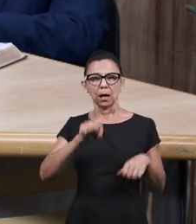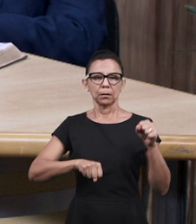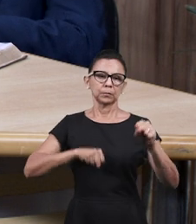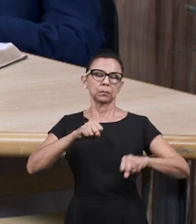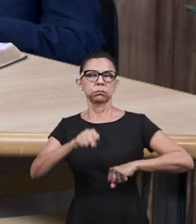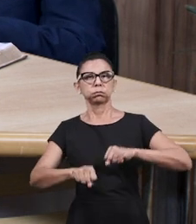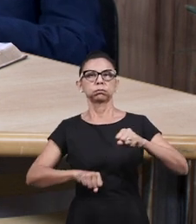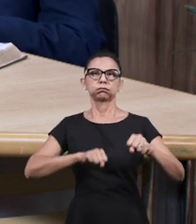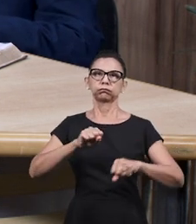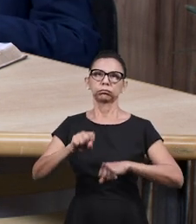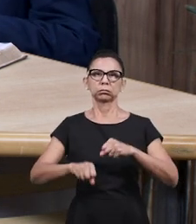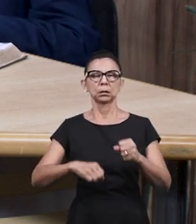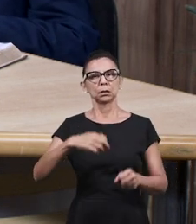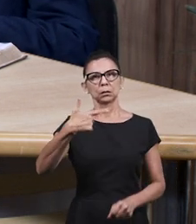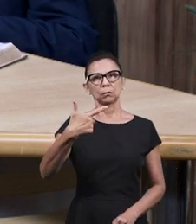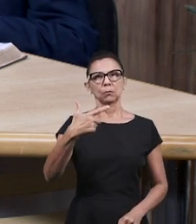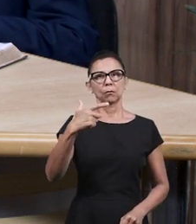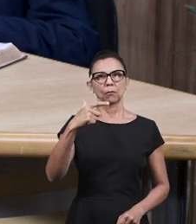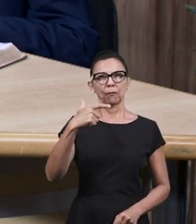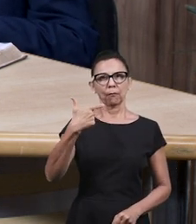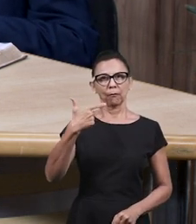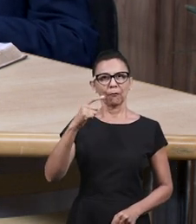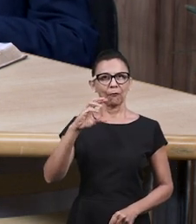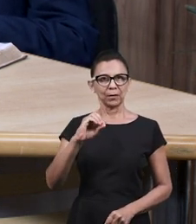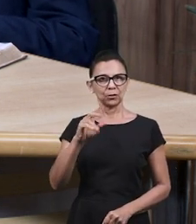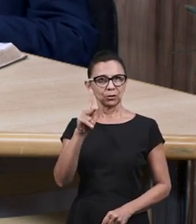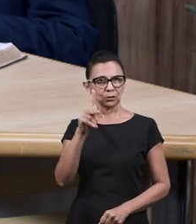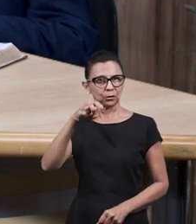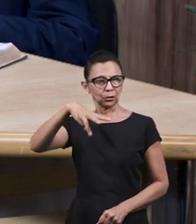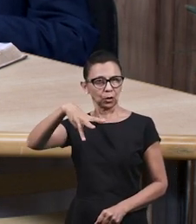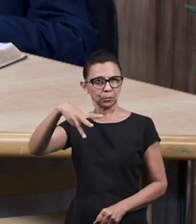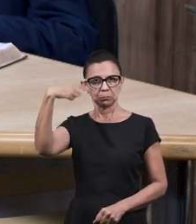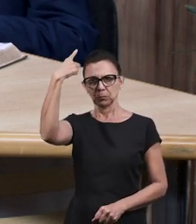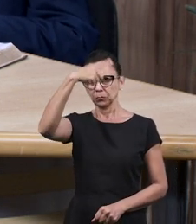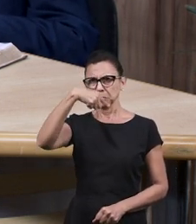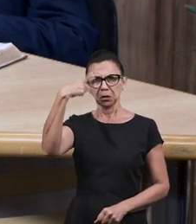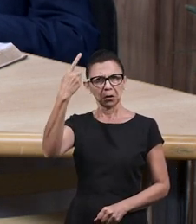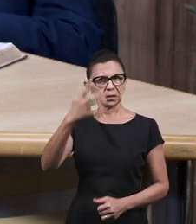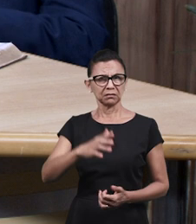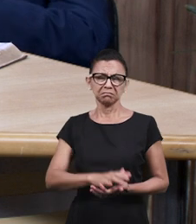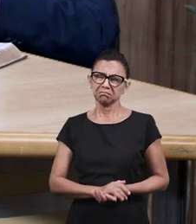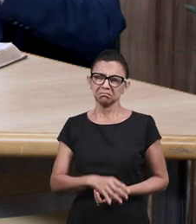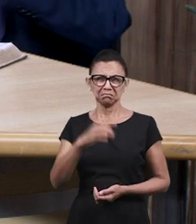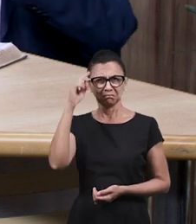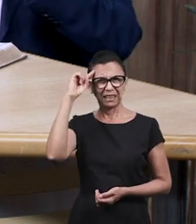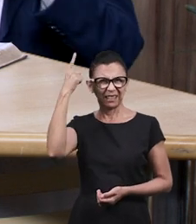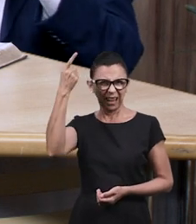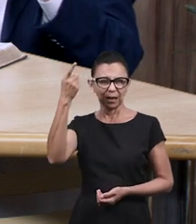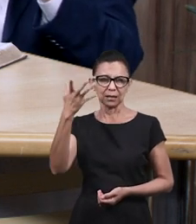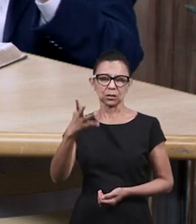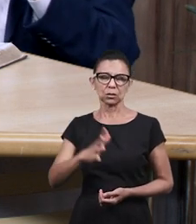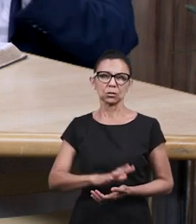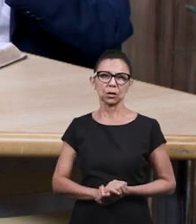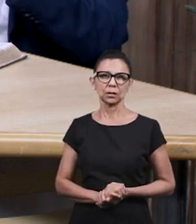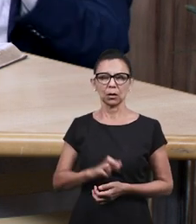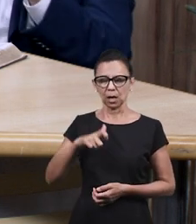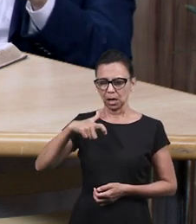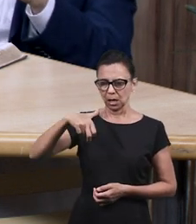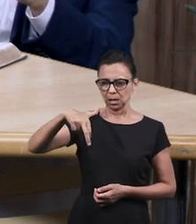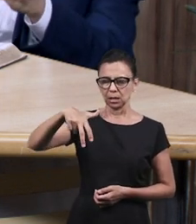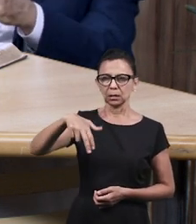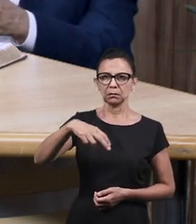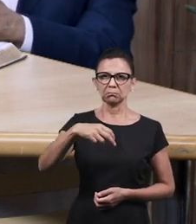bicicleta, 20 km por hora. E a pé, 10 km. Só para ter uma ideia da comparação.